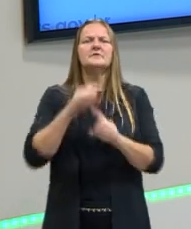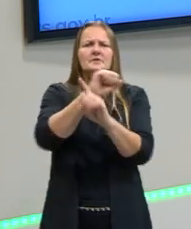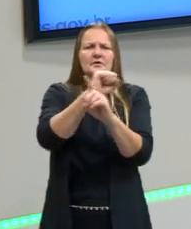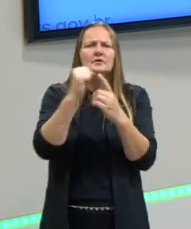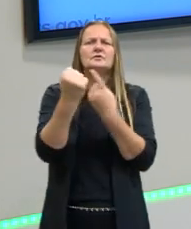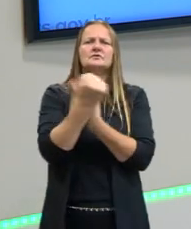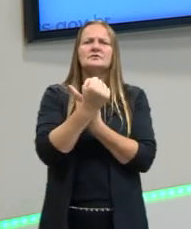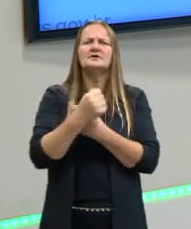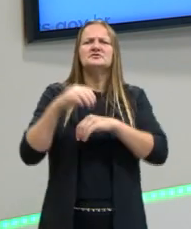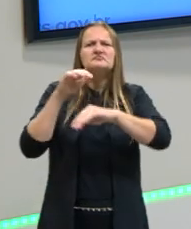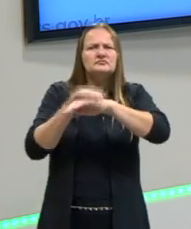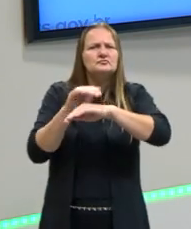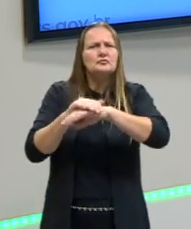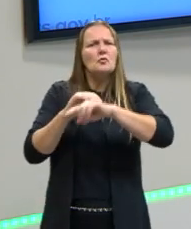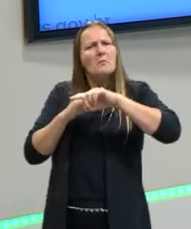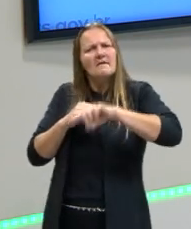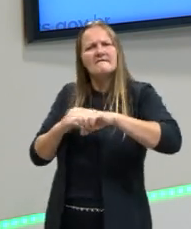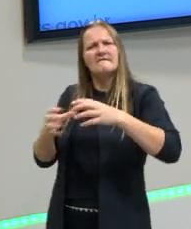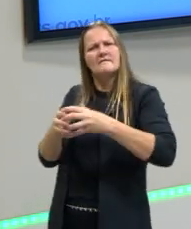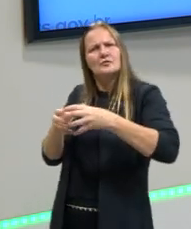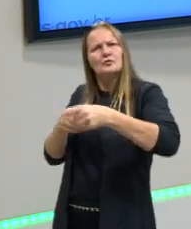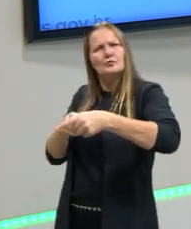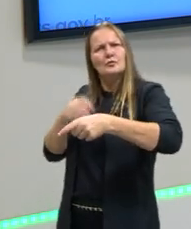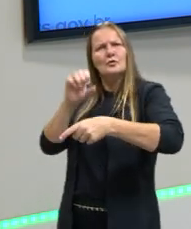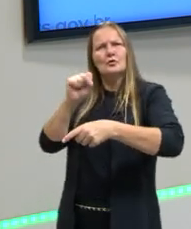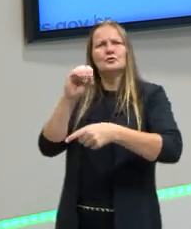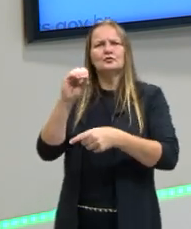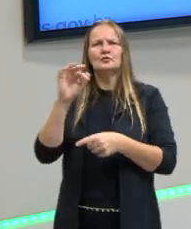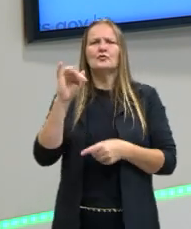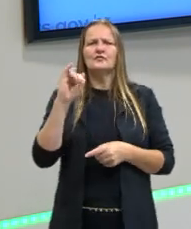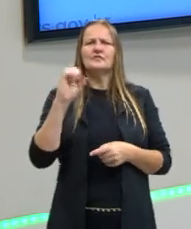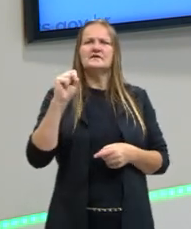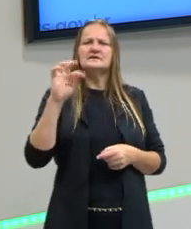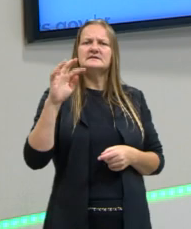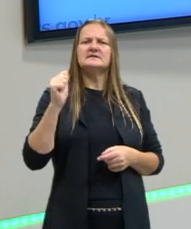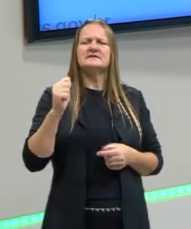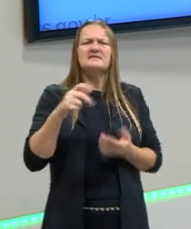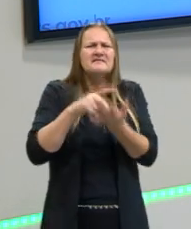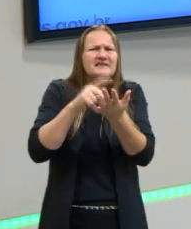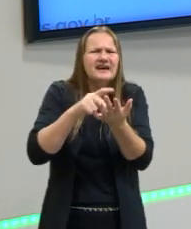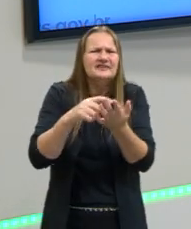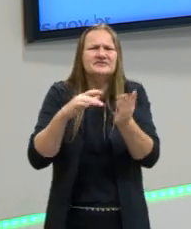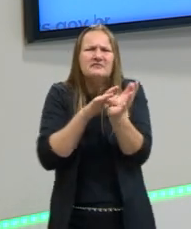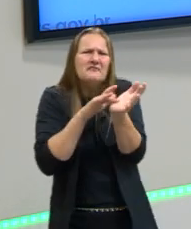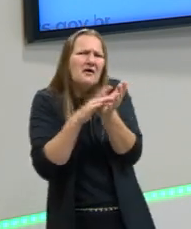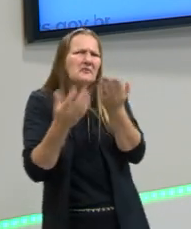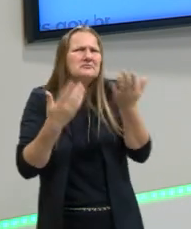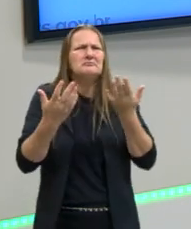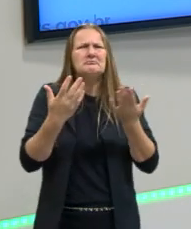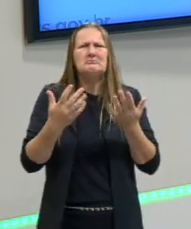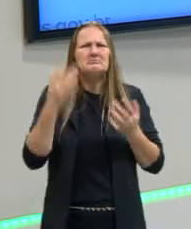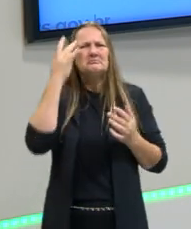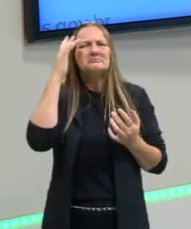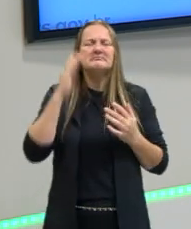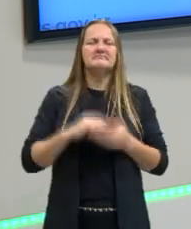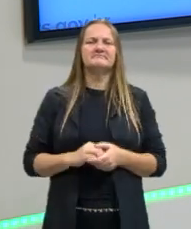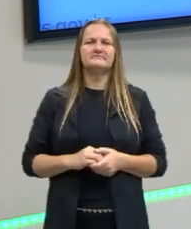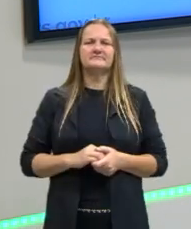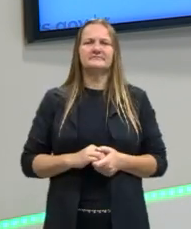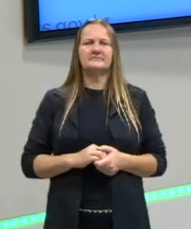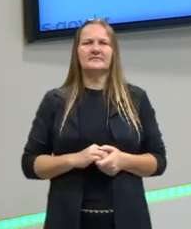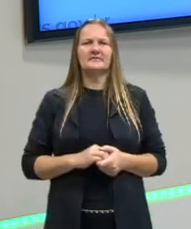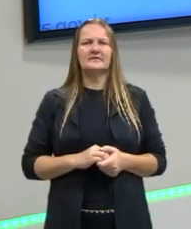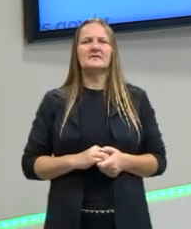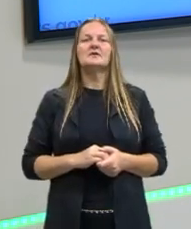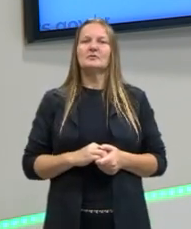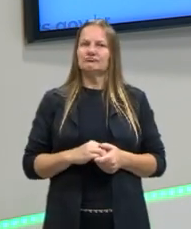sociedade vai culpar muito sofistas né de ninguém mais saber o que era verdadeiro que era falso fez com que teria